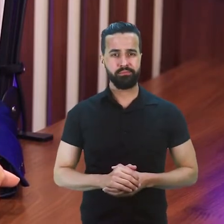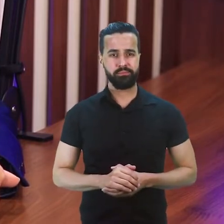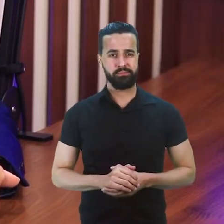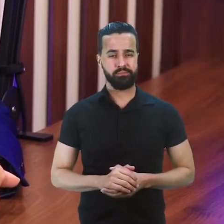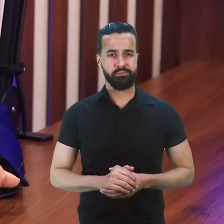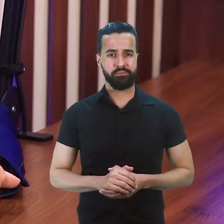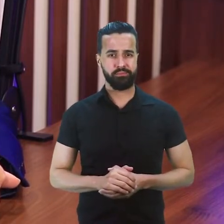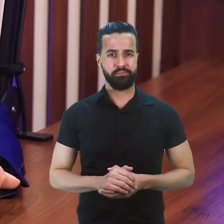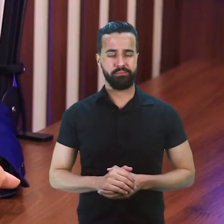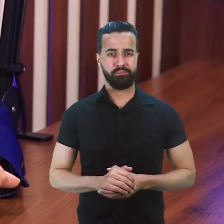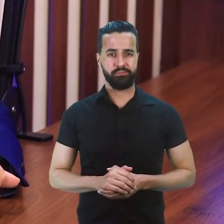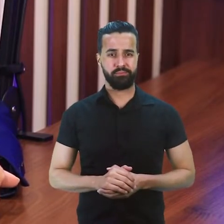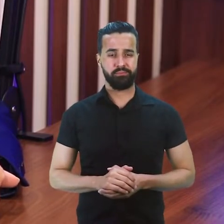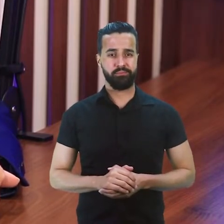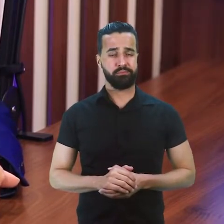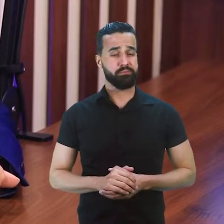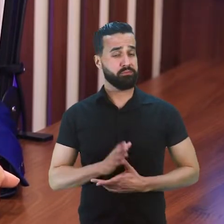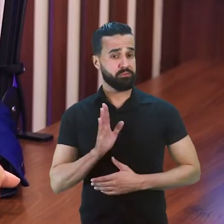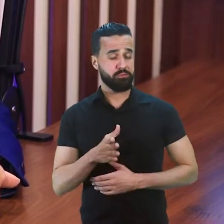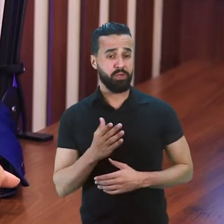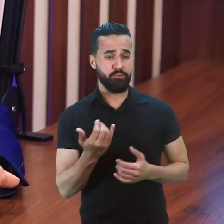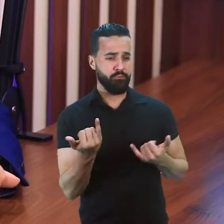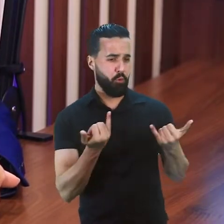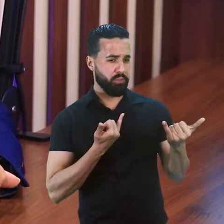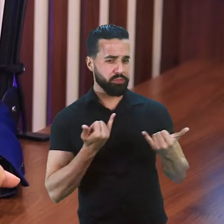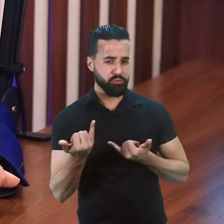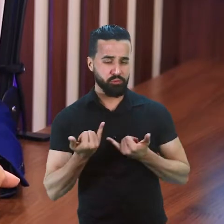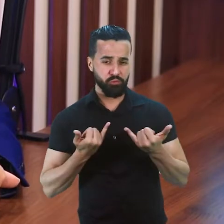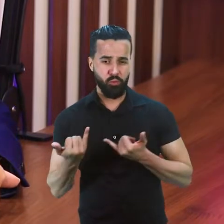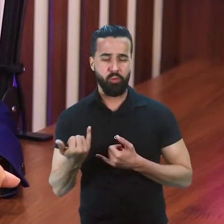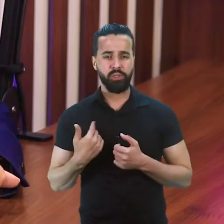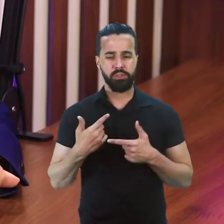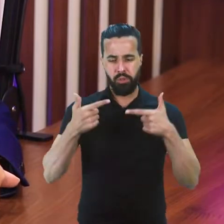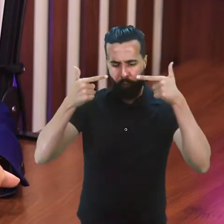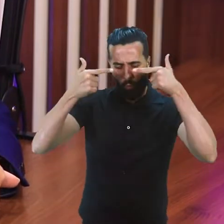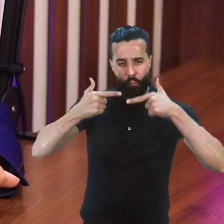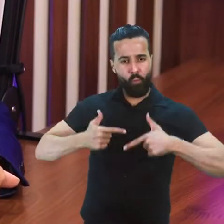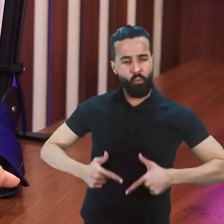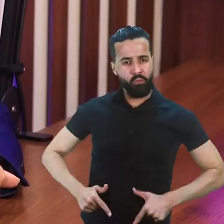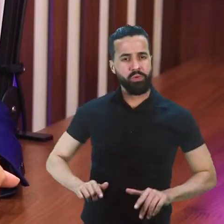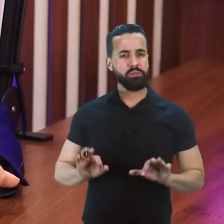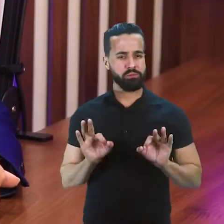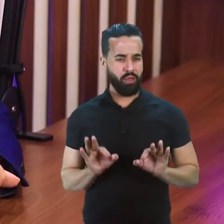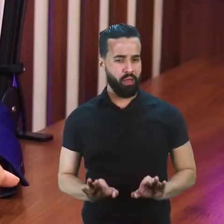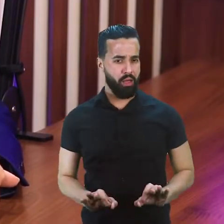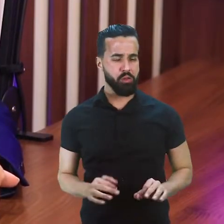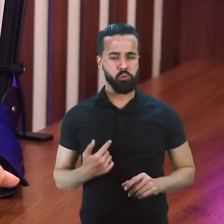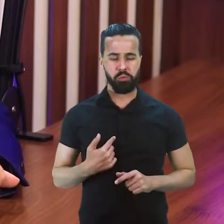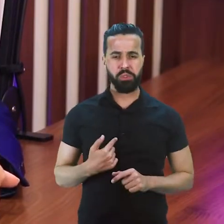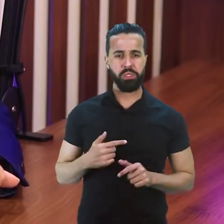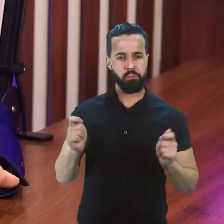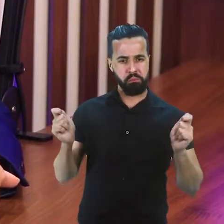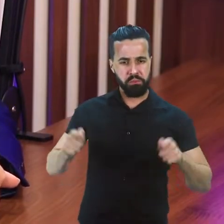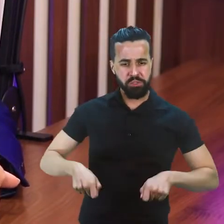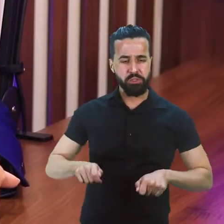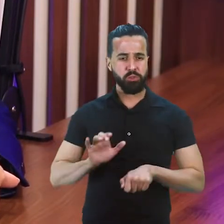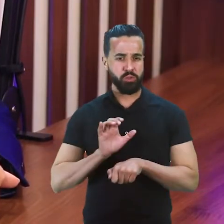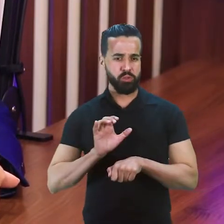tinha, né, passado informações da gente sobre idoneidade, né? e capacidade jurídica e tudo